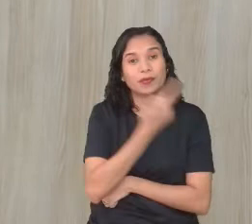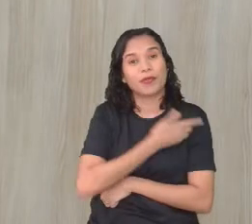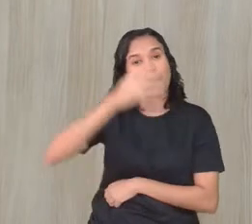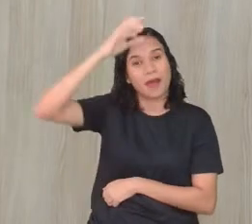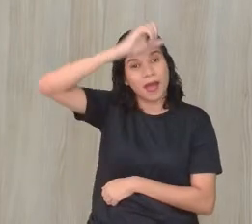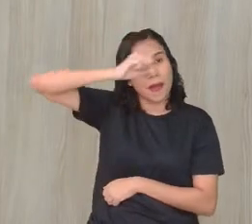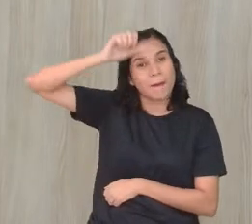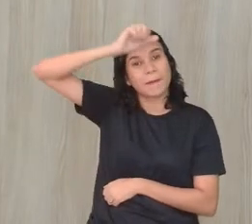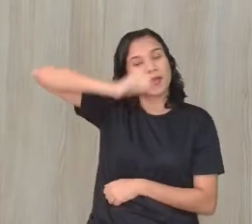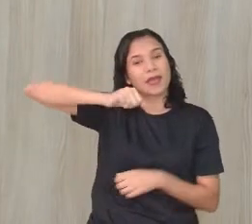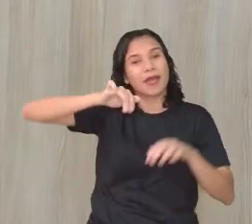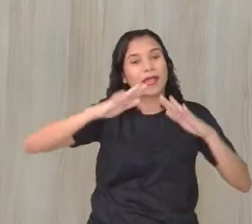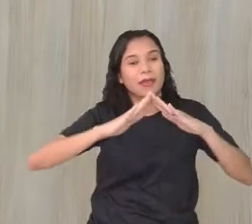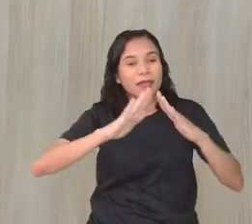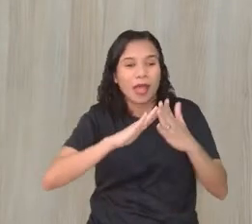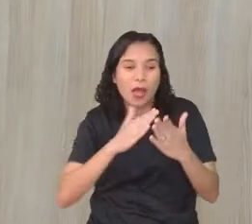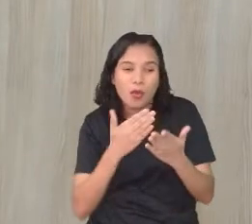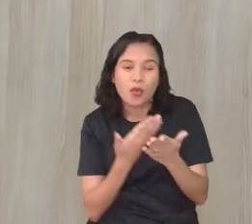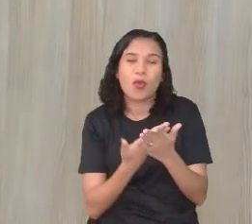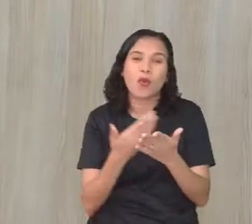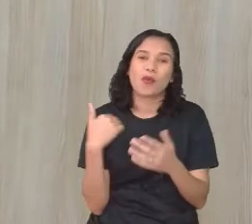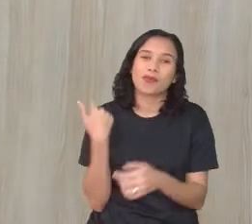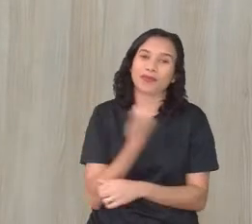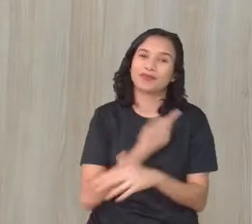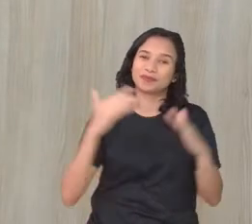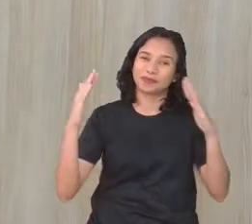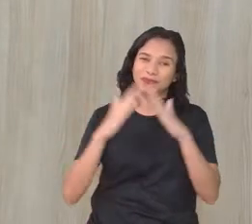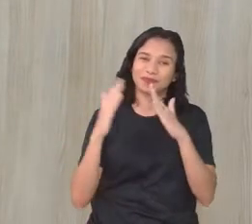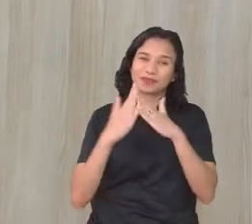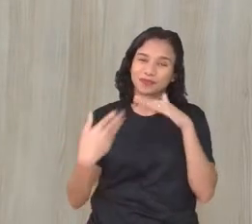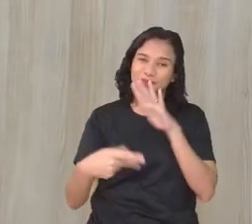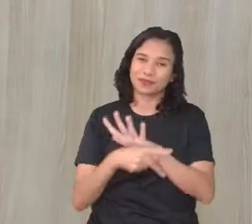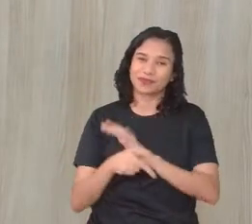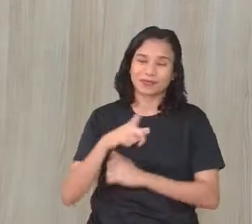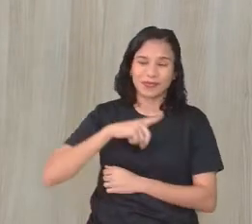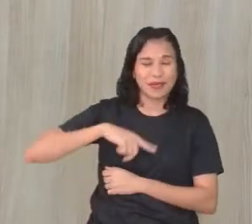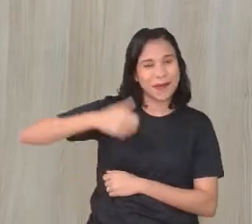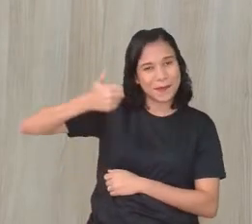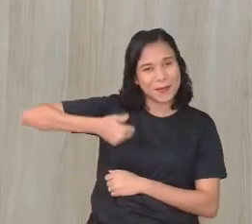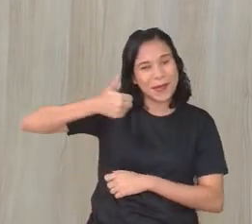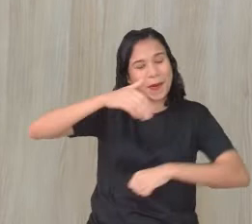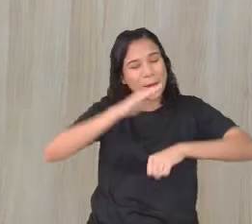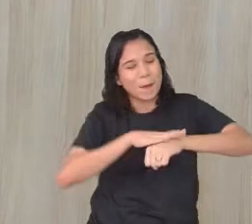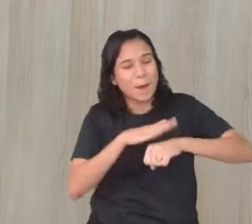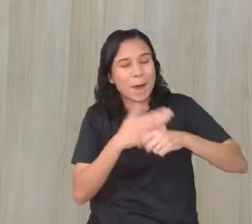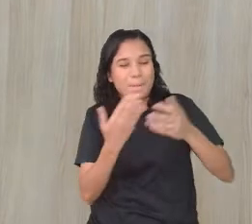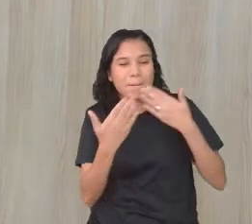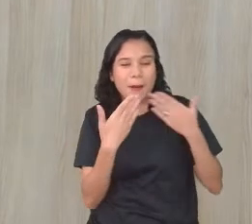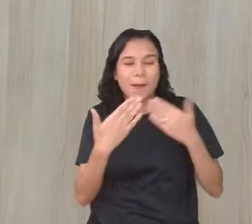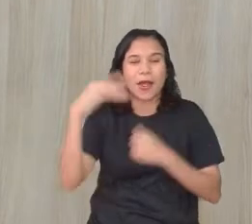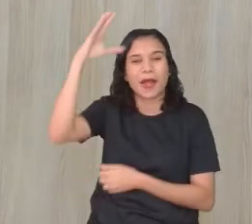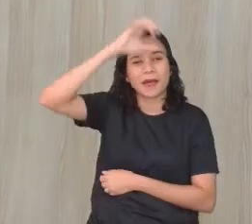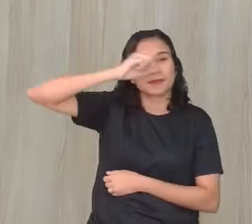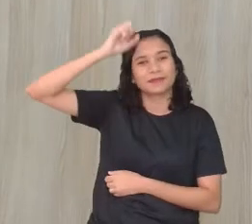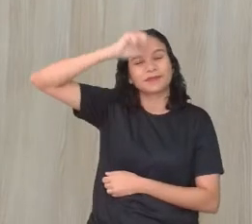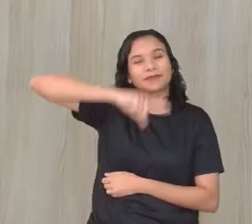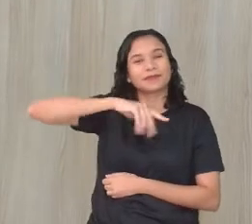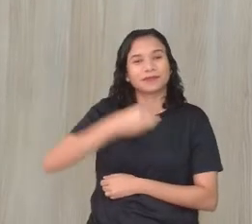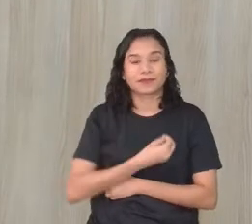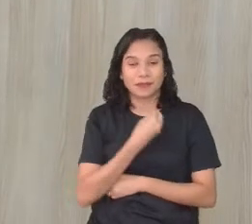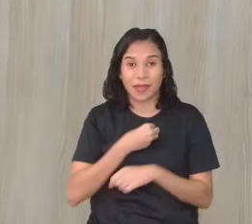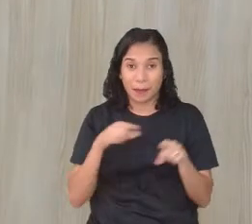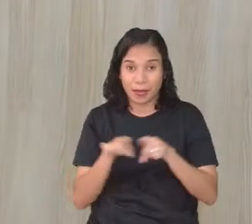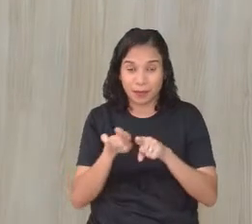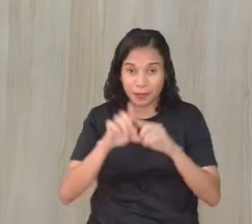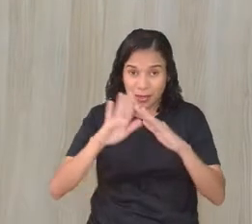no chão da escola, na nossa casa, não é? Nosso primeiro momento assim de aprendizado, mas no chão